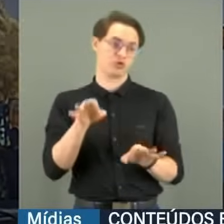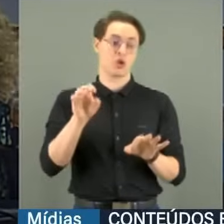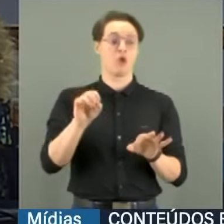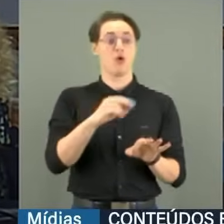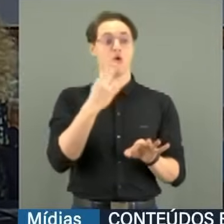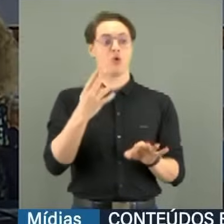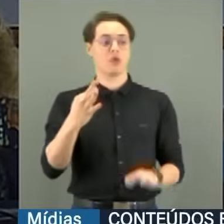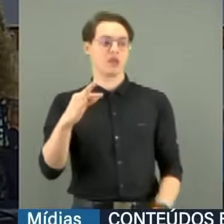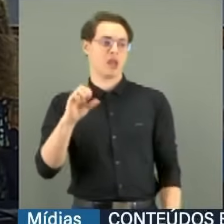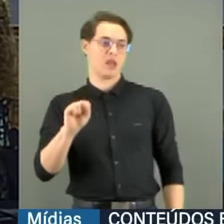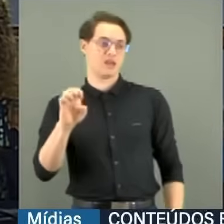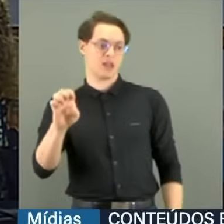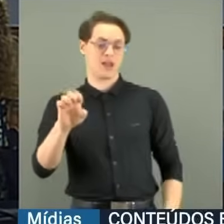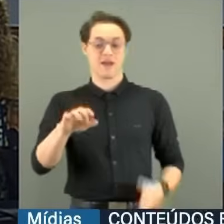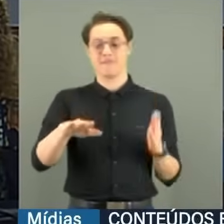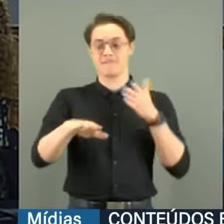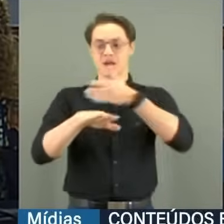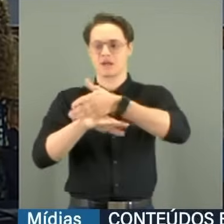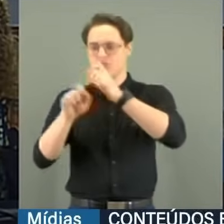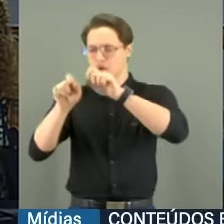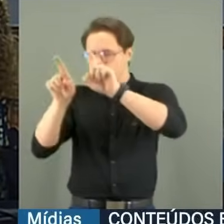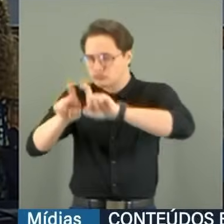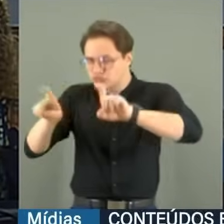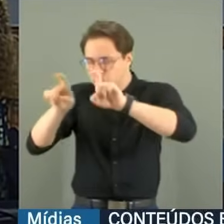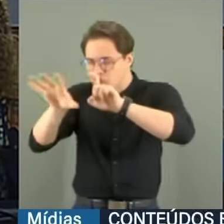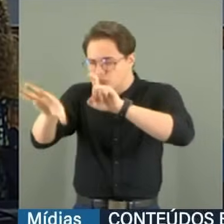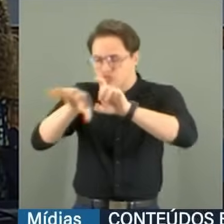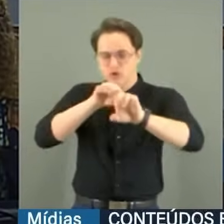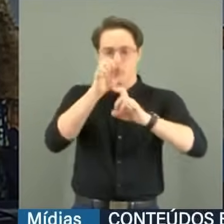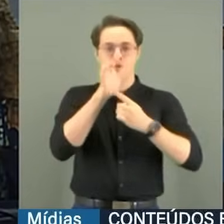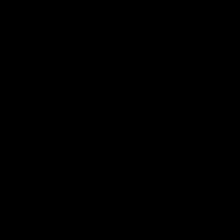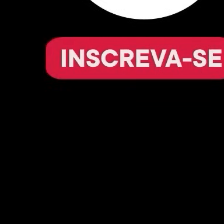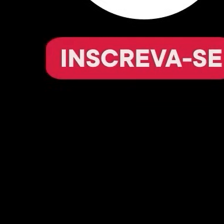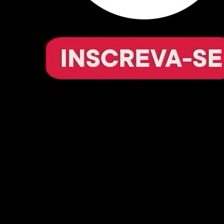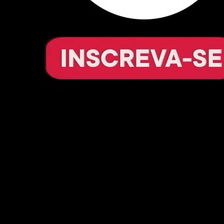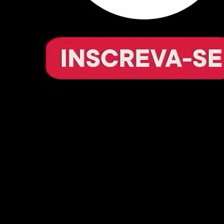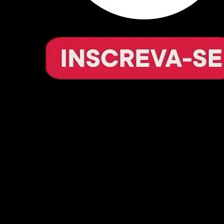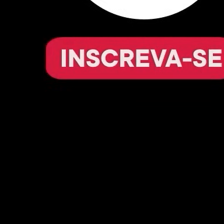o TSE em si, ou alguma invasão que mostrasse a fragilidade do sistema de justiça.